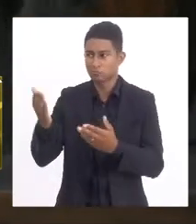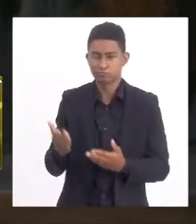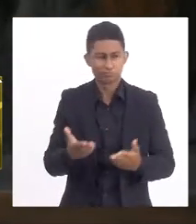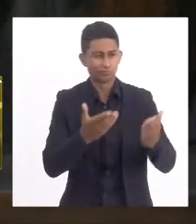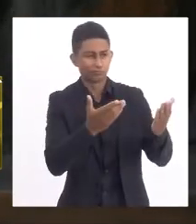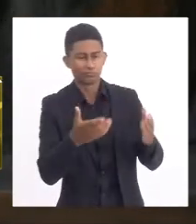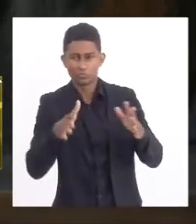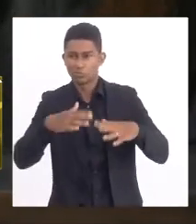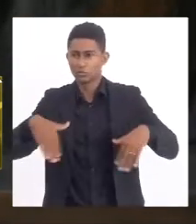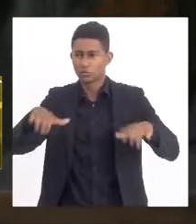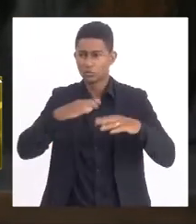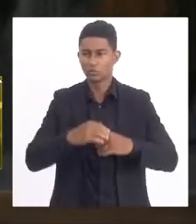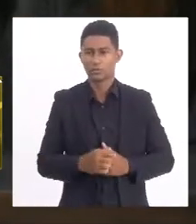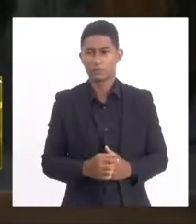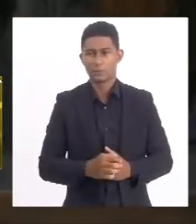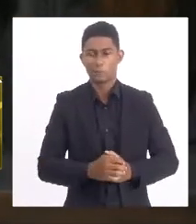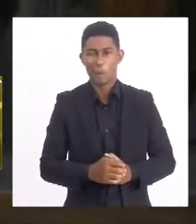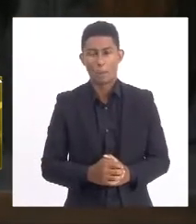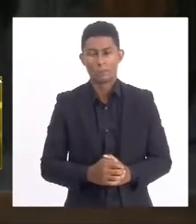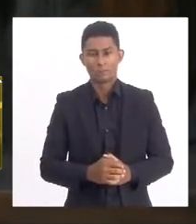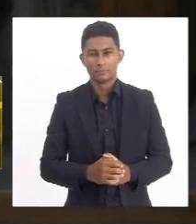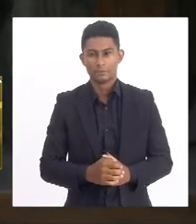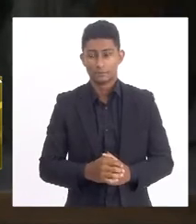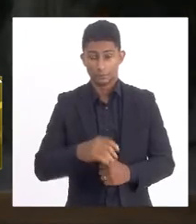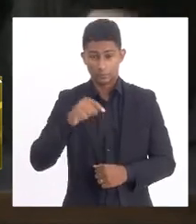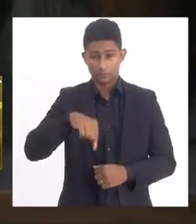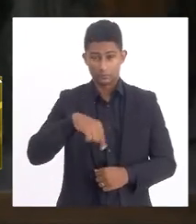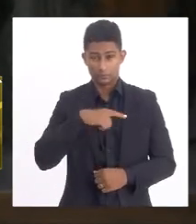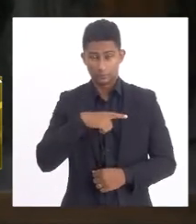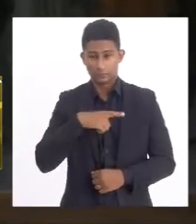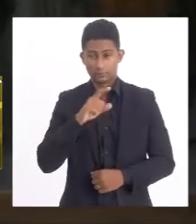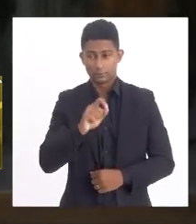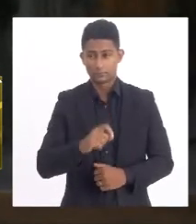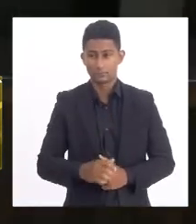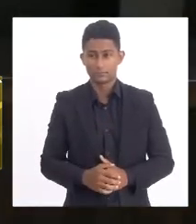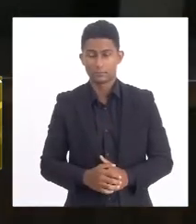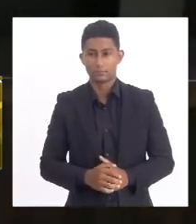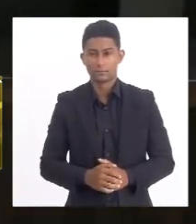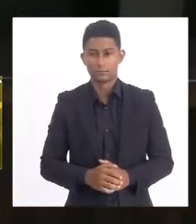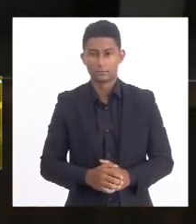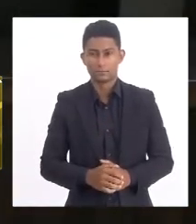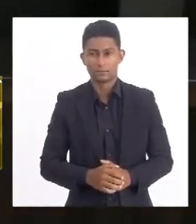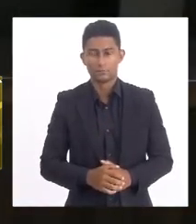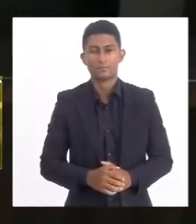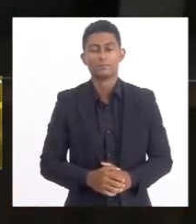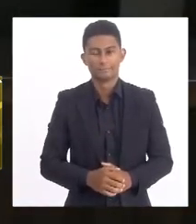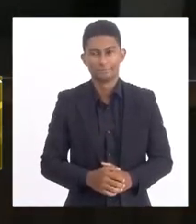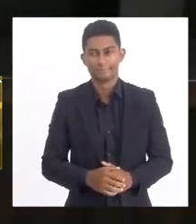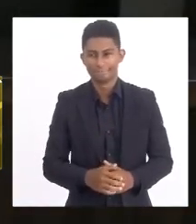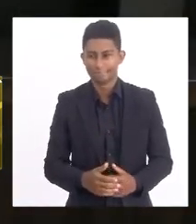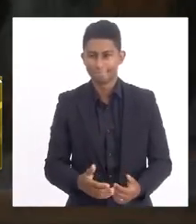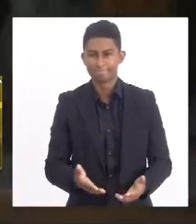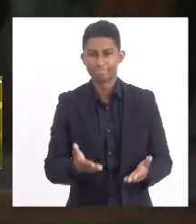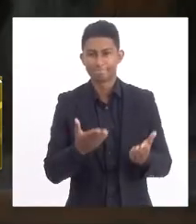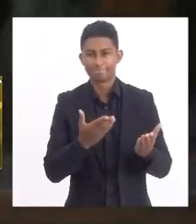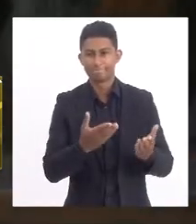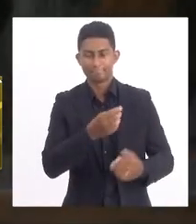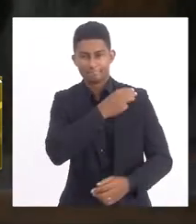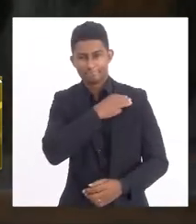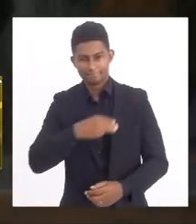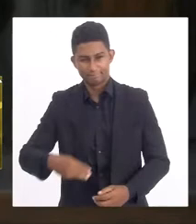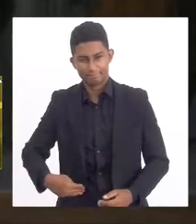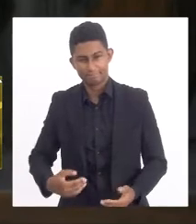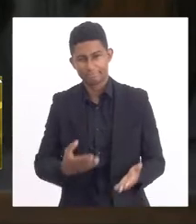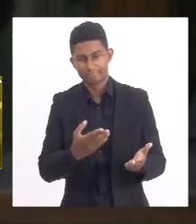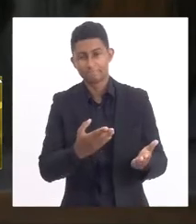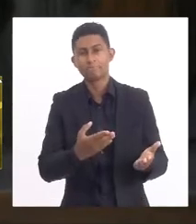temos aqui Deputado o ministro o que o